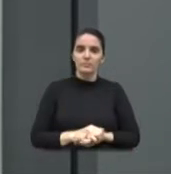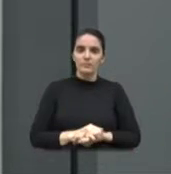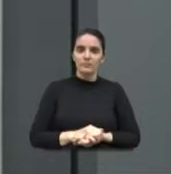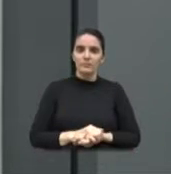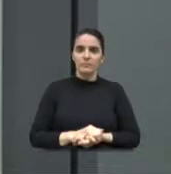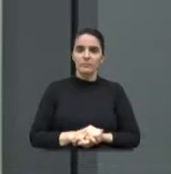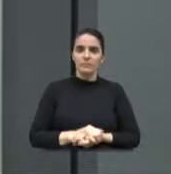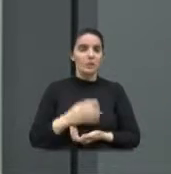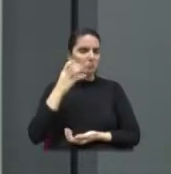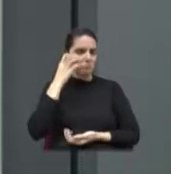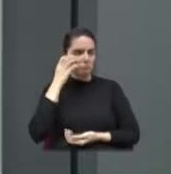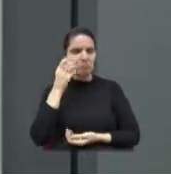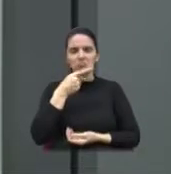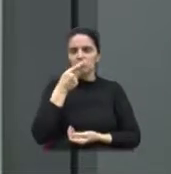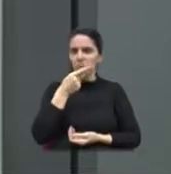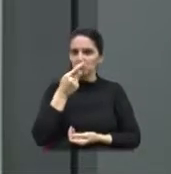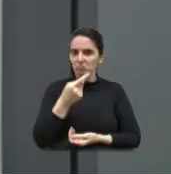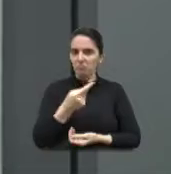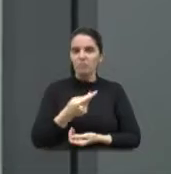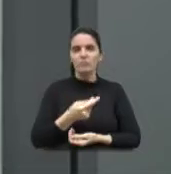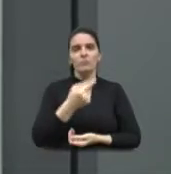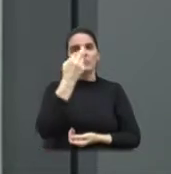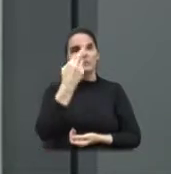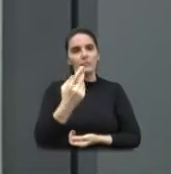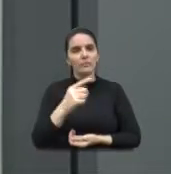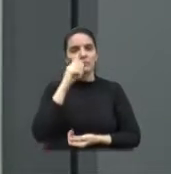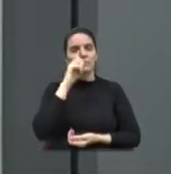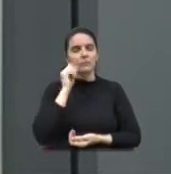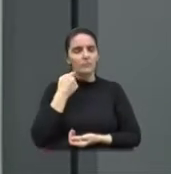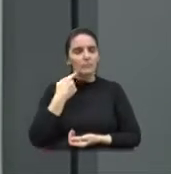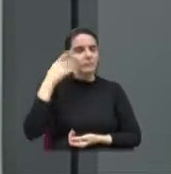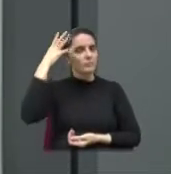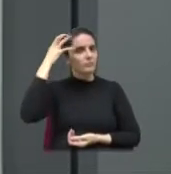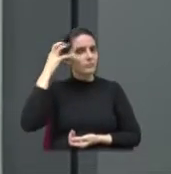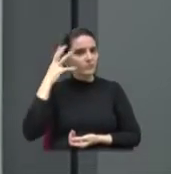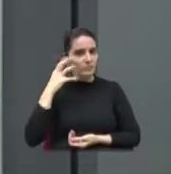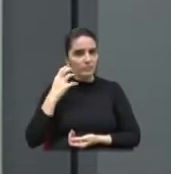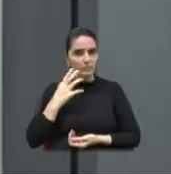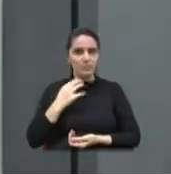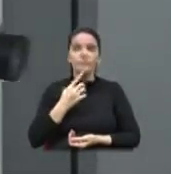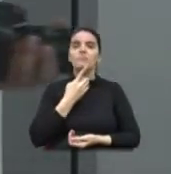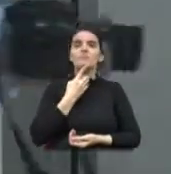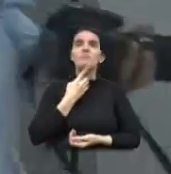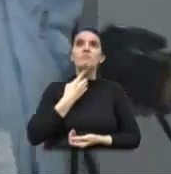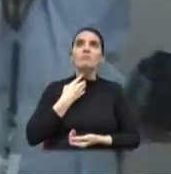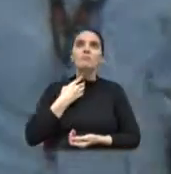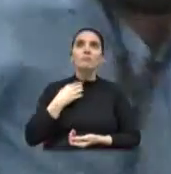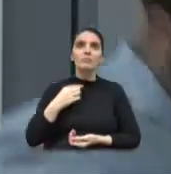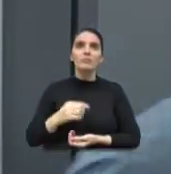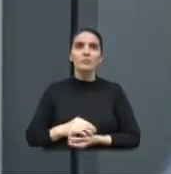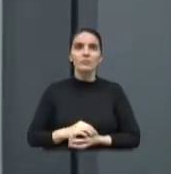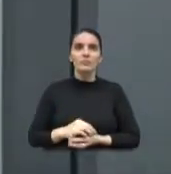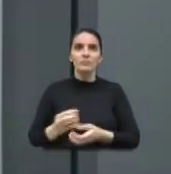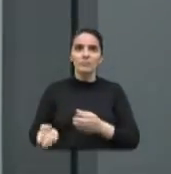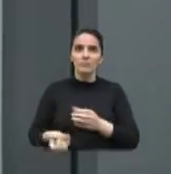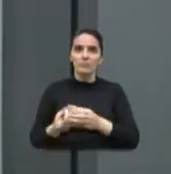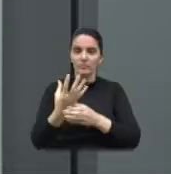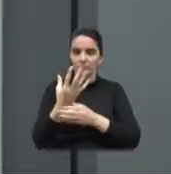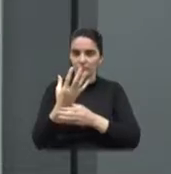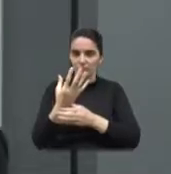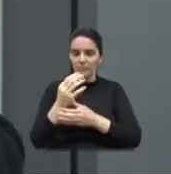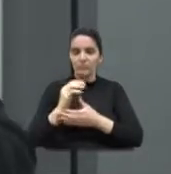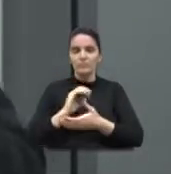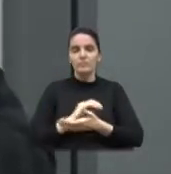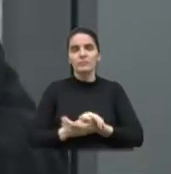aqui, colocando a vocês dois, o meu desejo de criar não vou dizer um grupo, né? Não vamos rotular, nós não estamos aqui